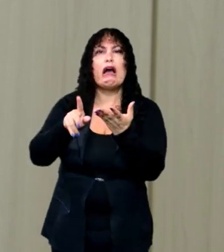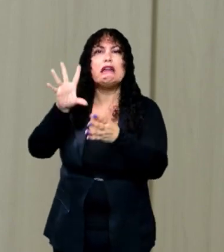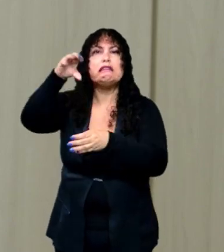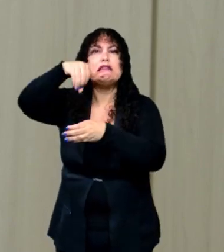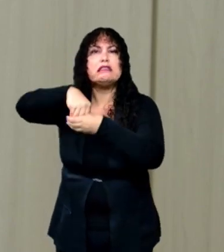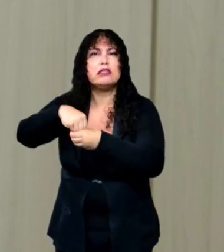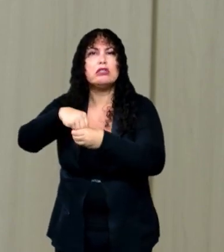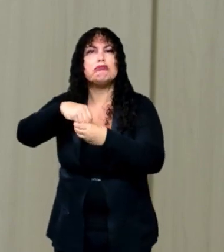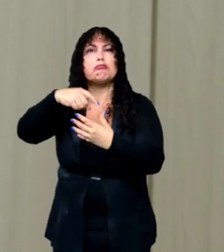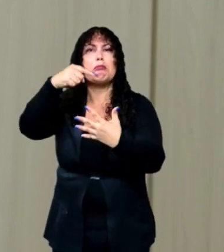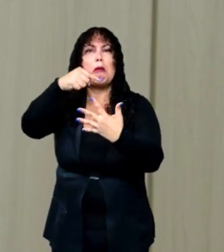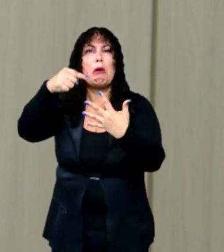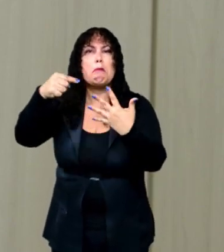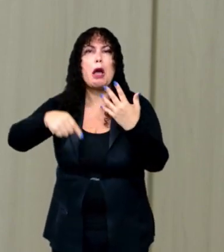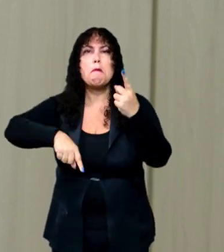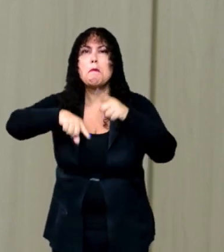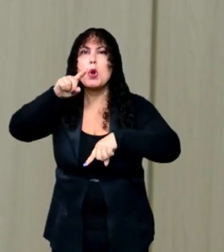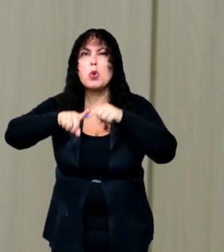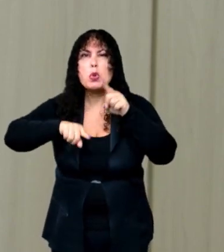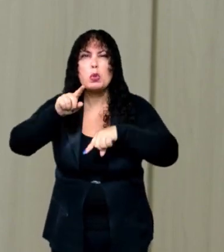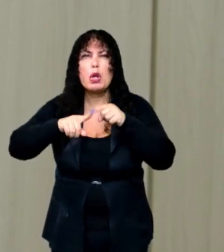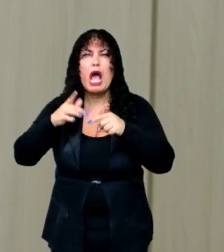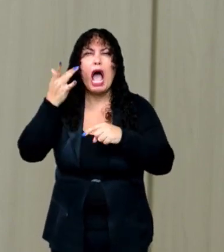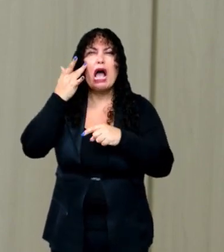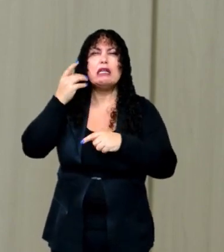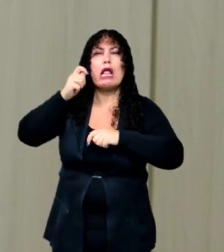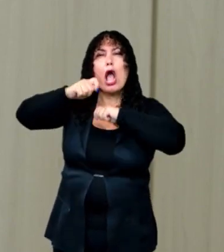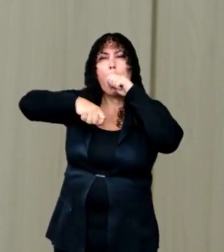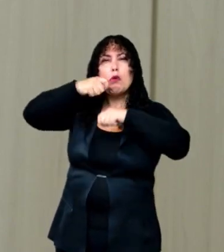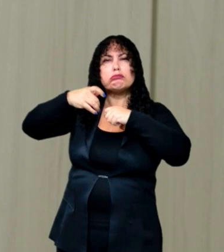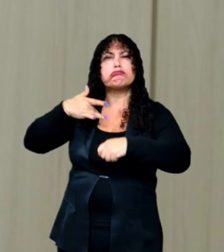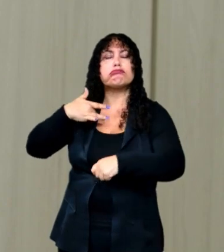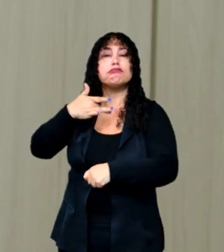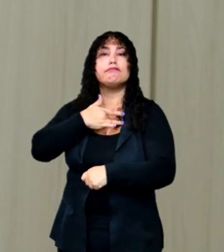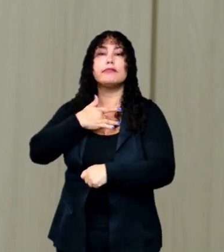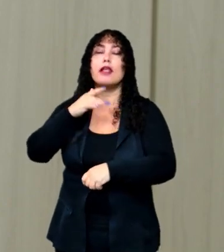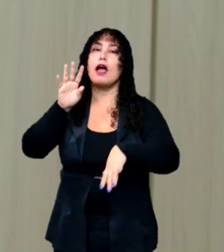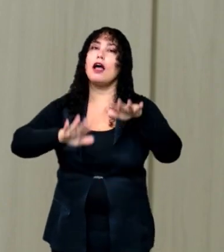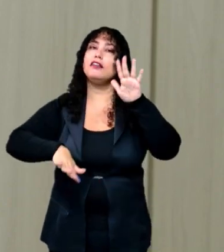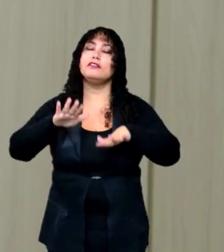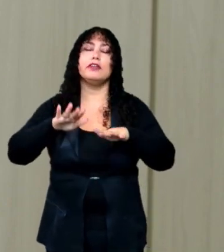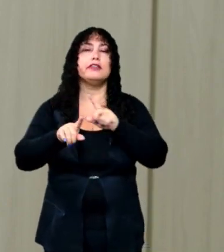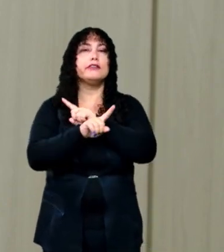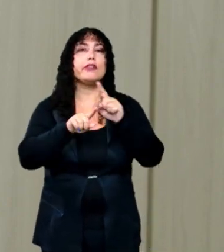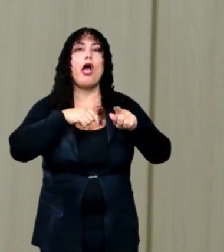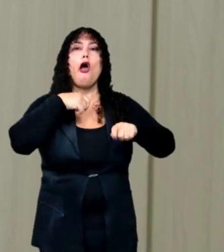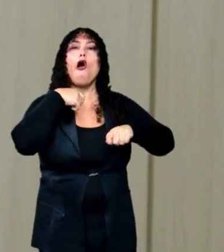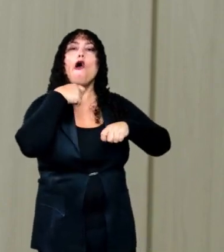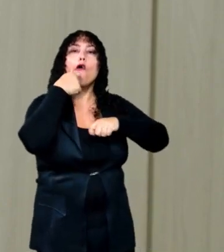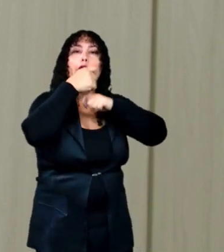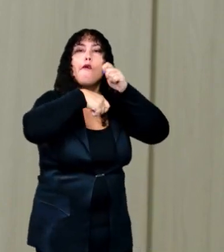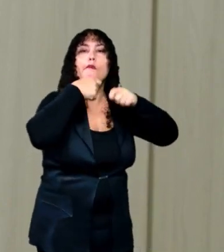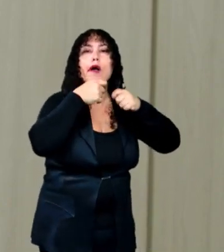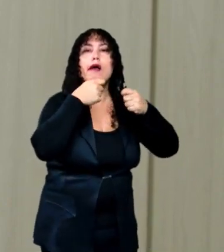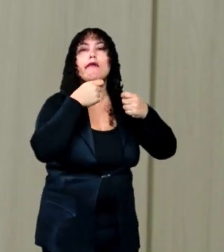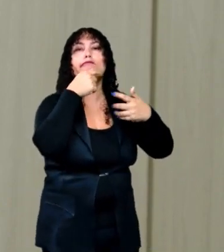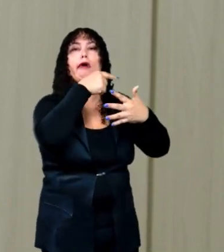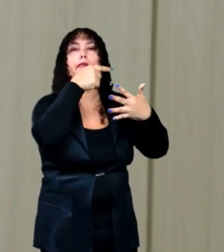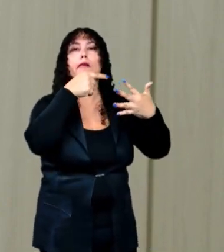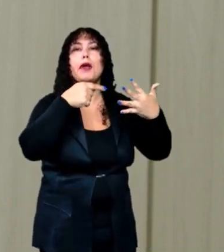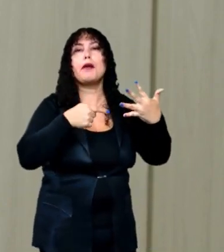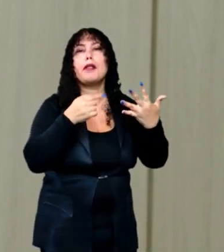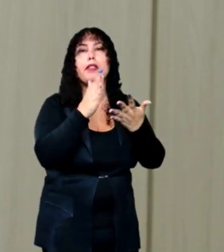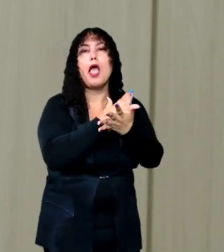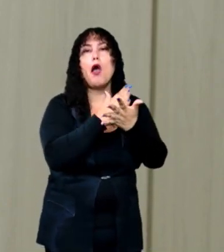dele. Né? A gente acha que está consumindo um alimento saudável, mas muitas vezes a gente está consumindo alimentos ali que tem